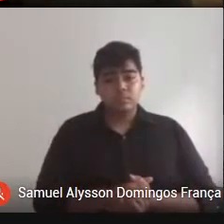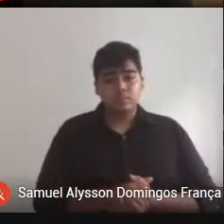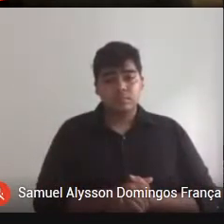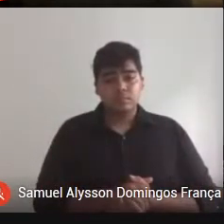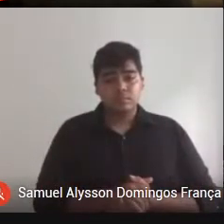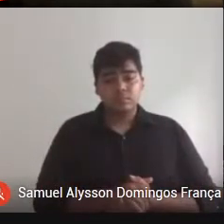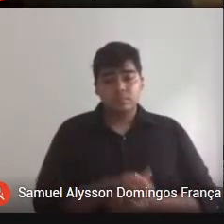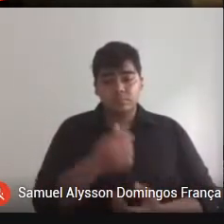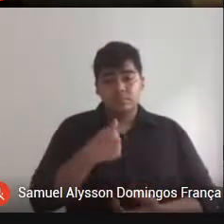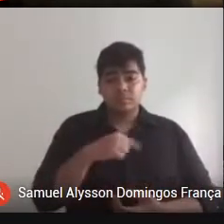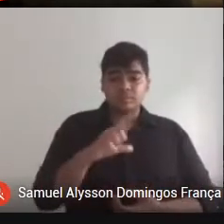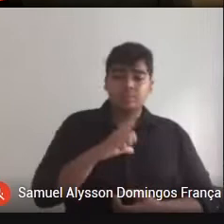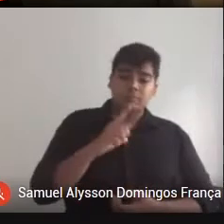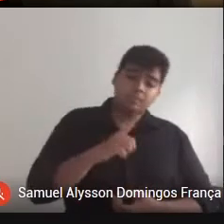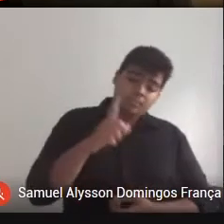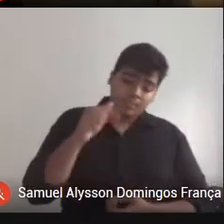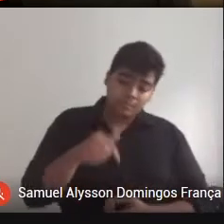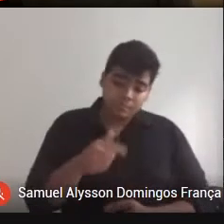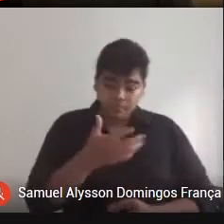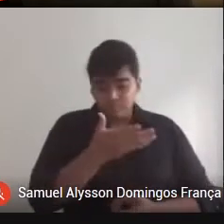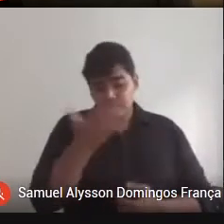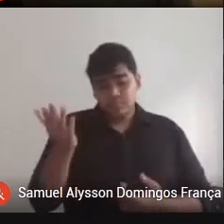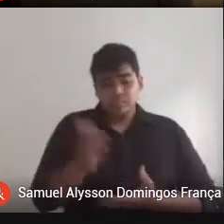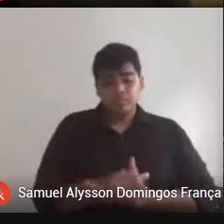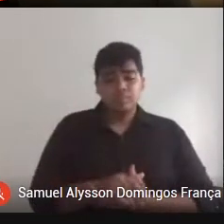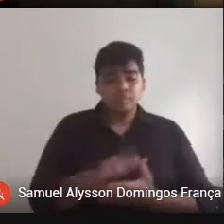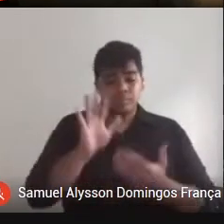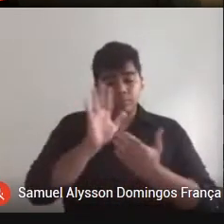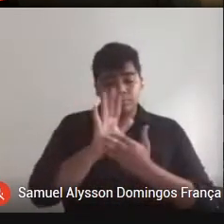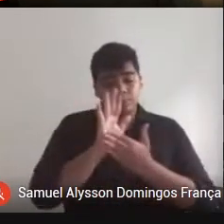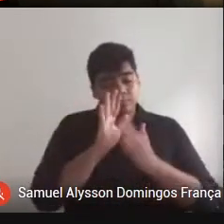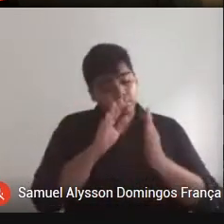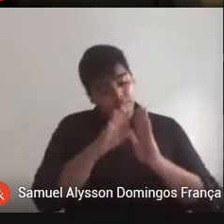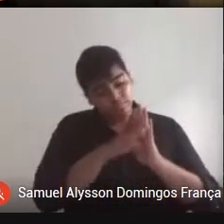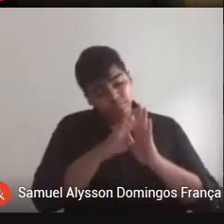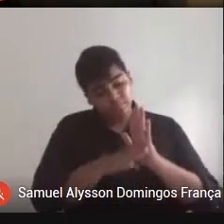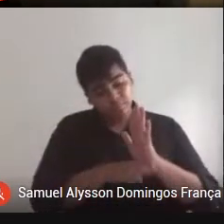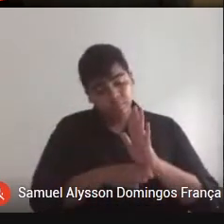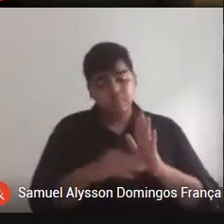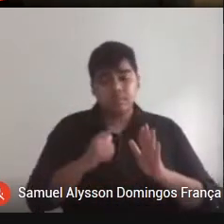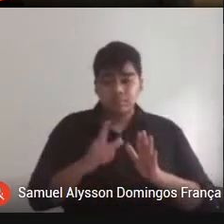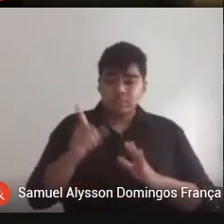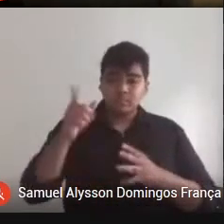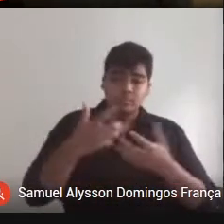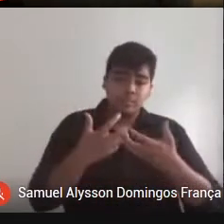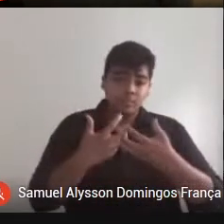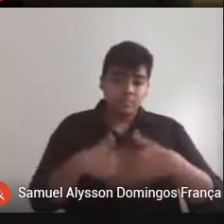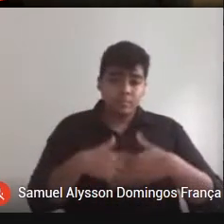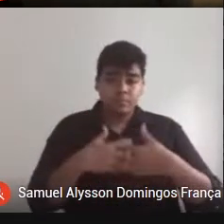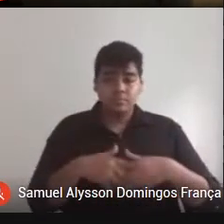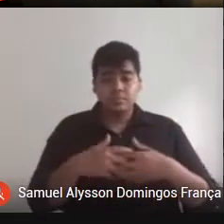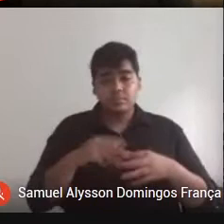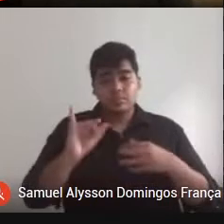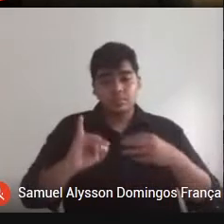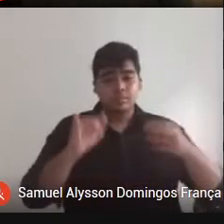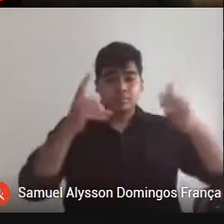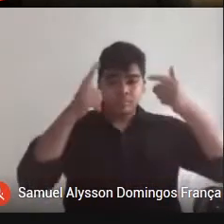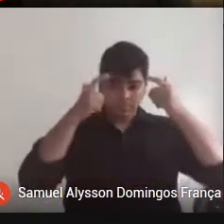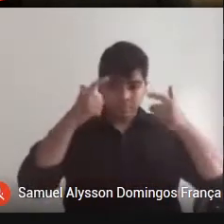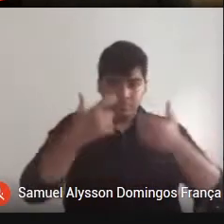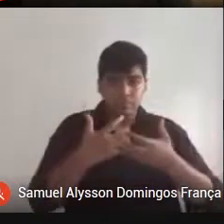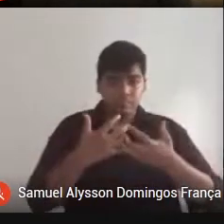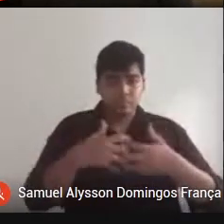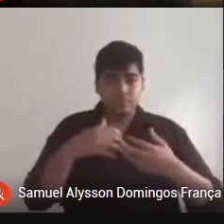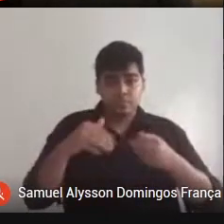eu tenho para vocês uma proposta que fizemos lá no IF de Princesa Isabel para o IF Maker, no Laboratório de